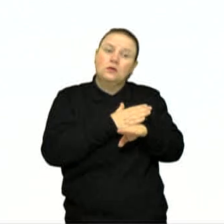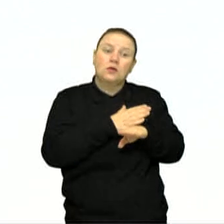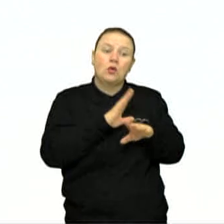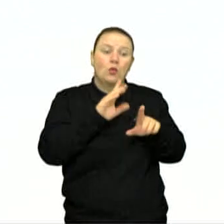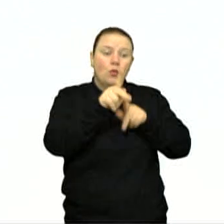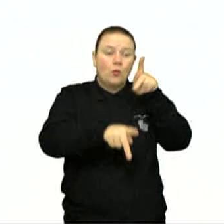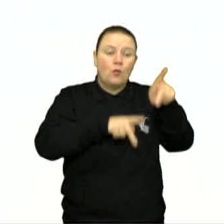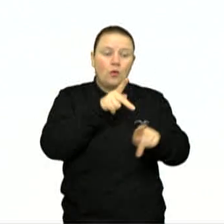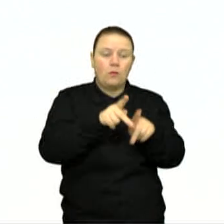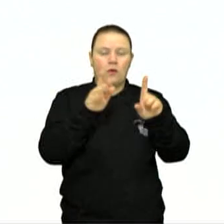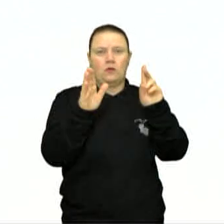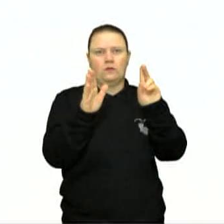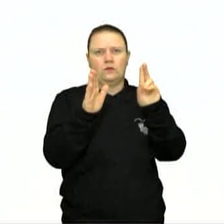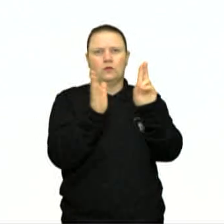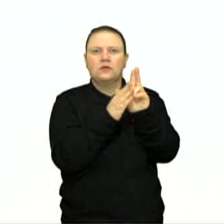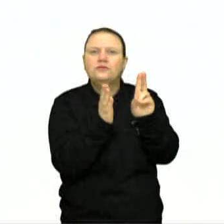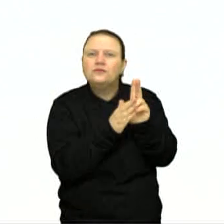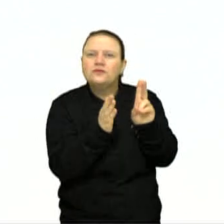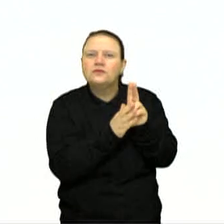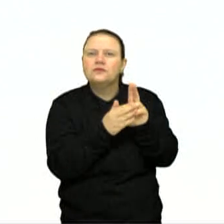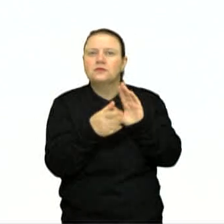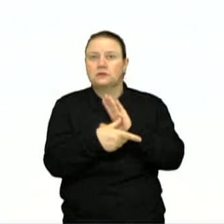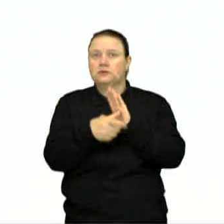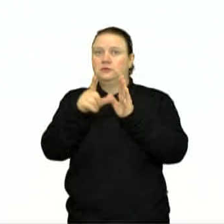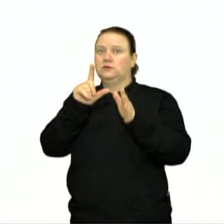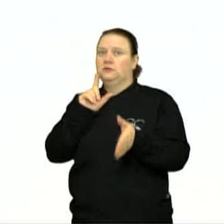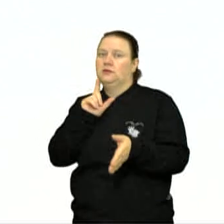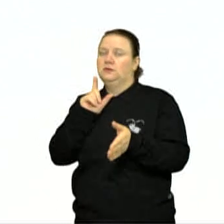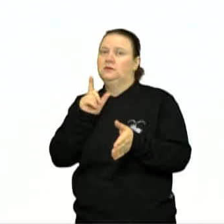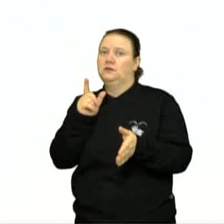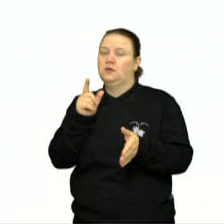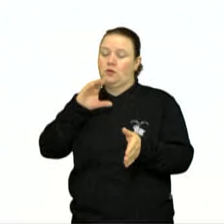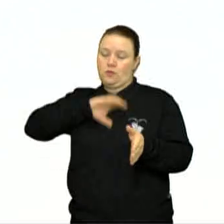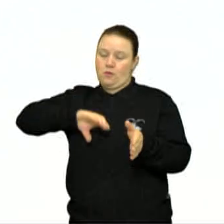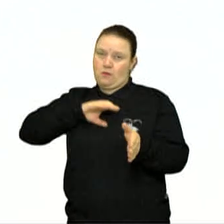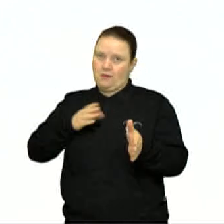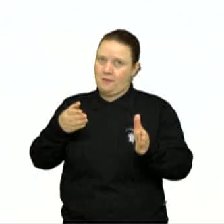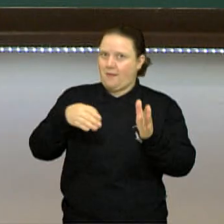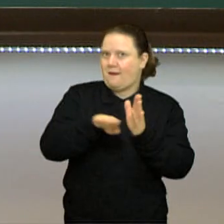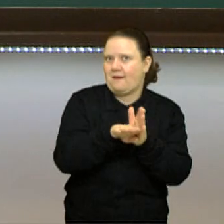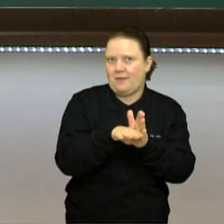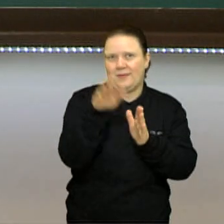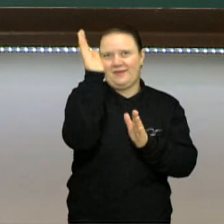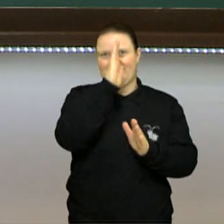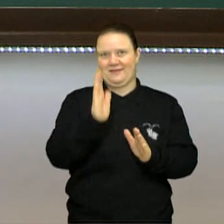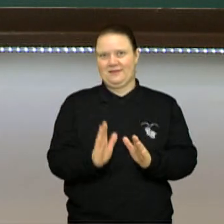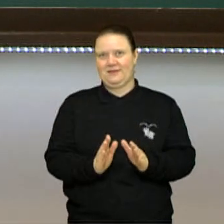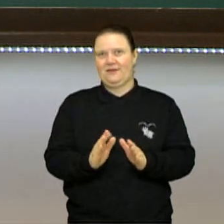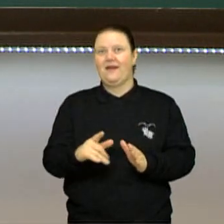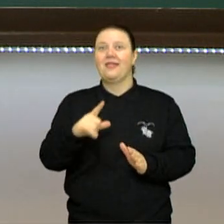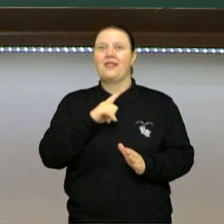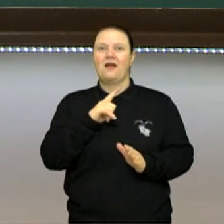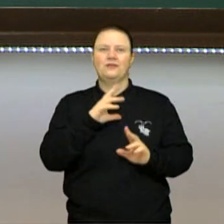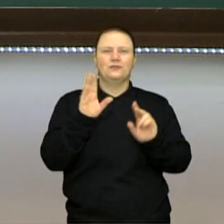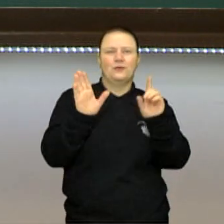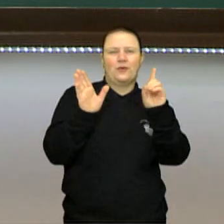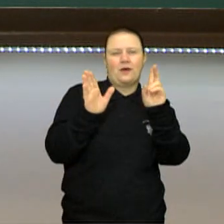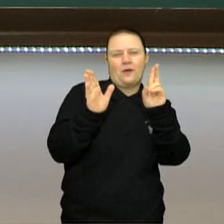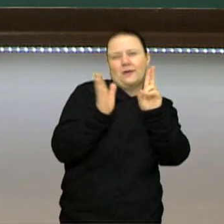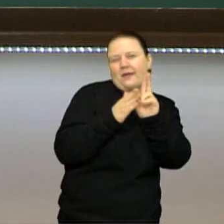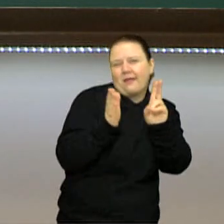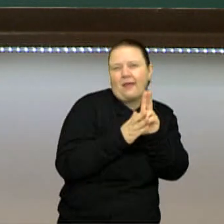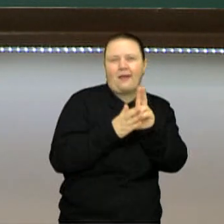Brasil. Então, antes das caravelas chegar. Então, os nossos povos indígenas estavam aqui criando muita arte, né?